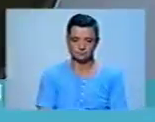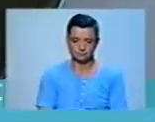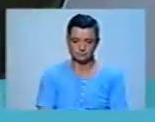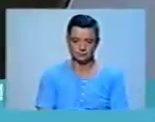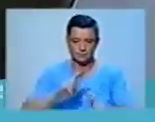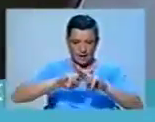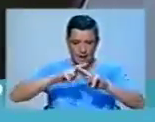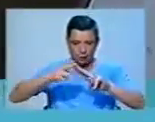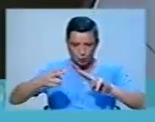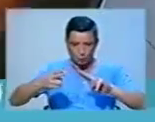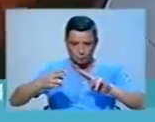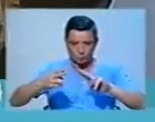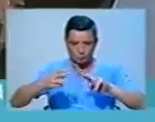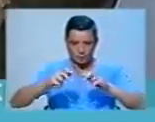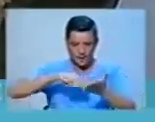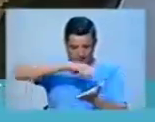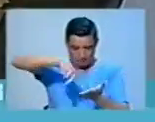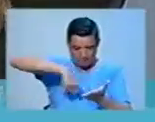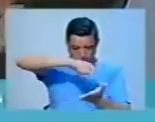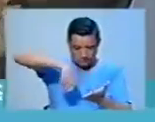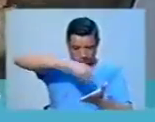então o atum. Vamos mexer.